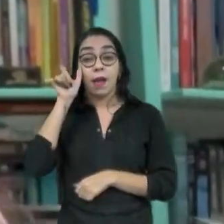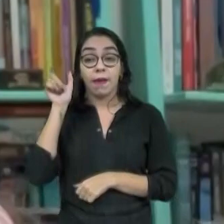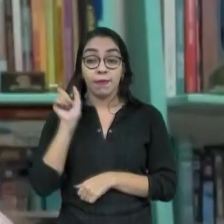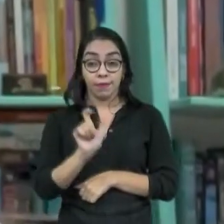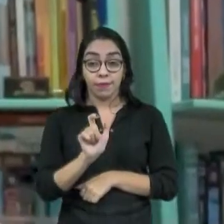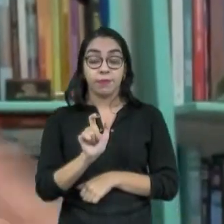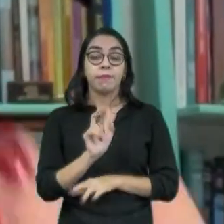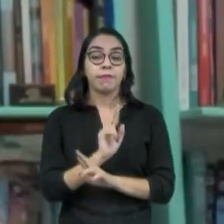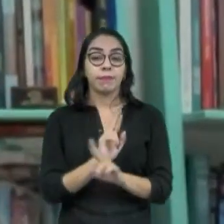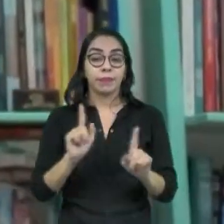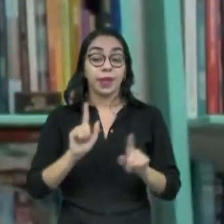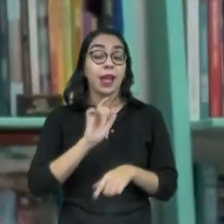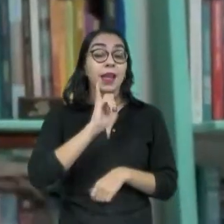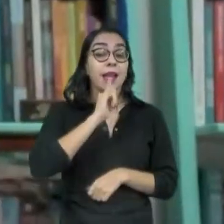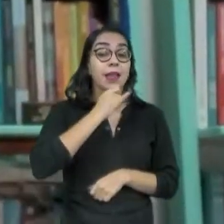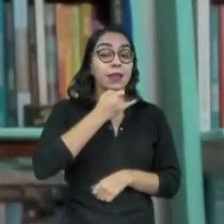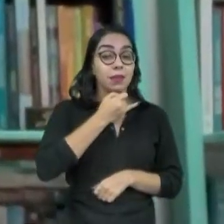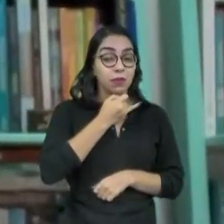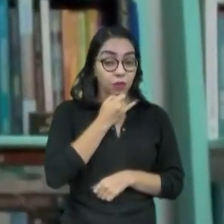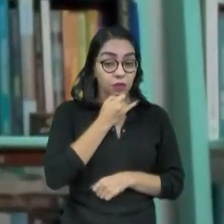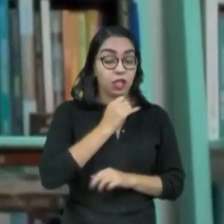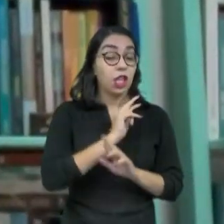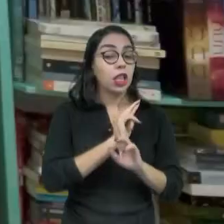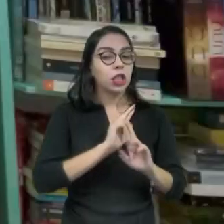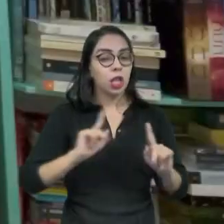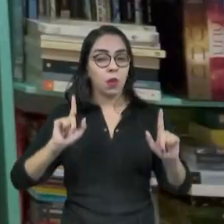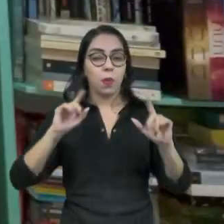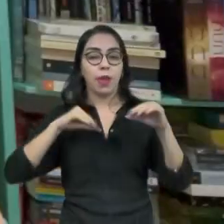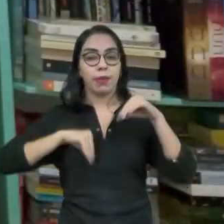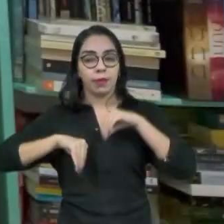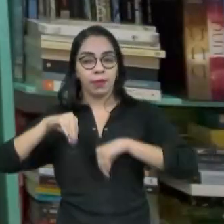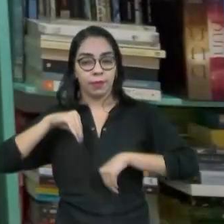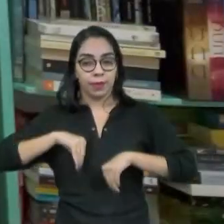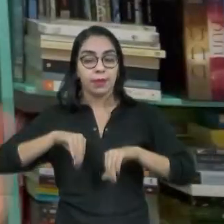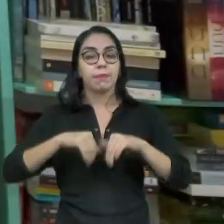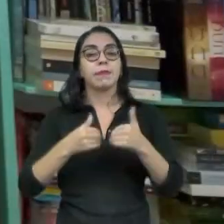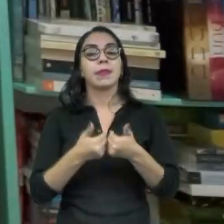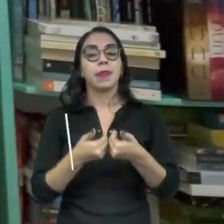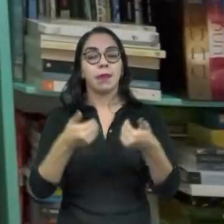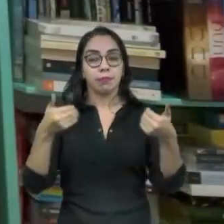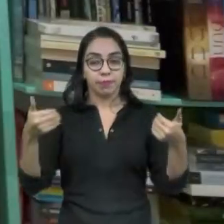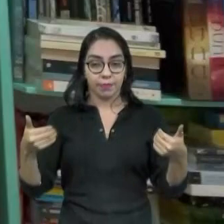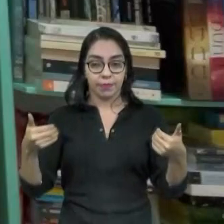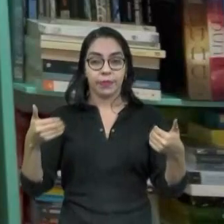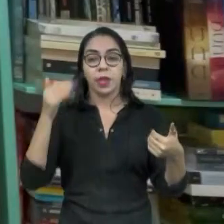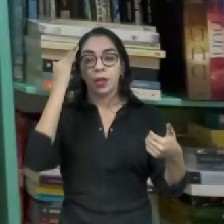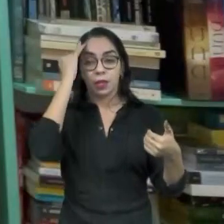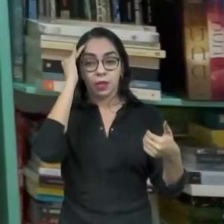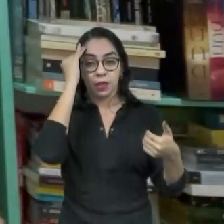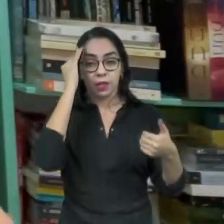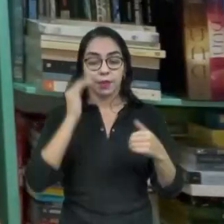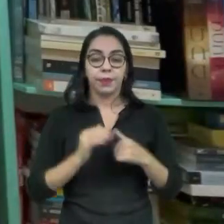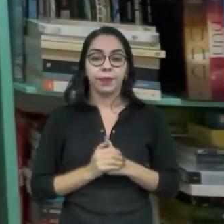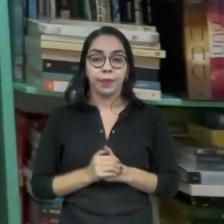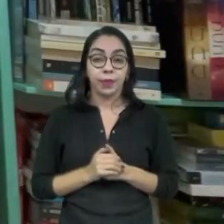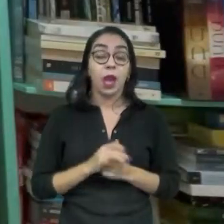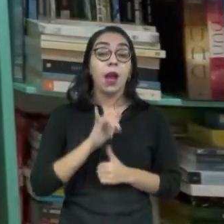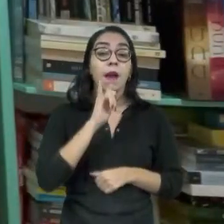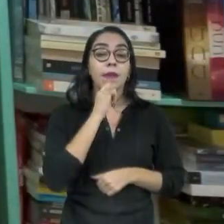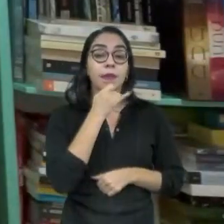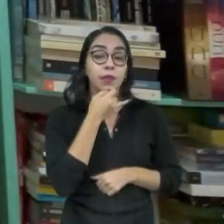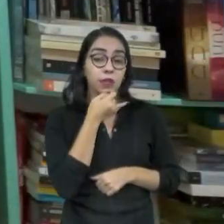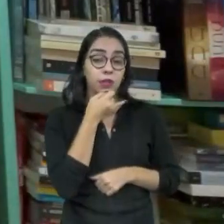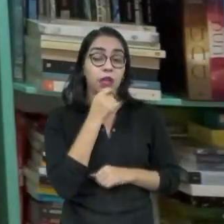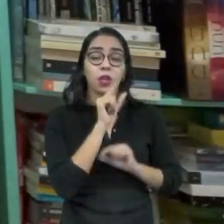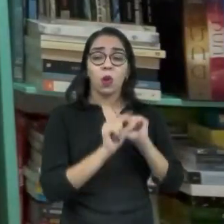diferenciação tristeza não é sinônimo de depressão importante a gente separar a tristeza da depressão por quê a tristeza ela é um